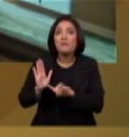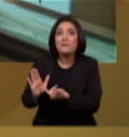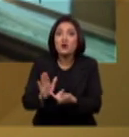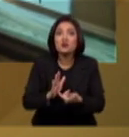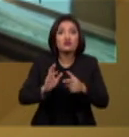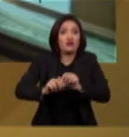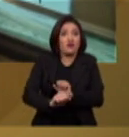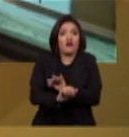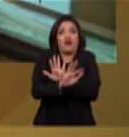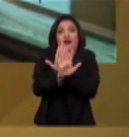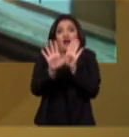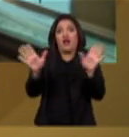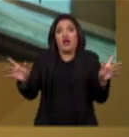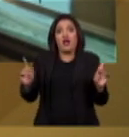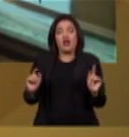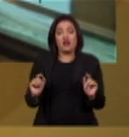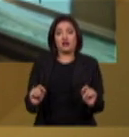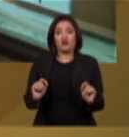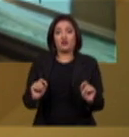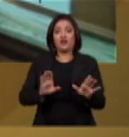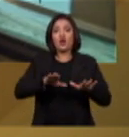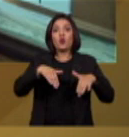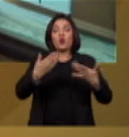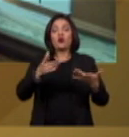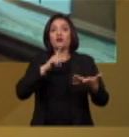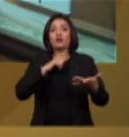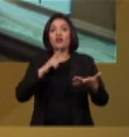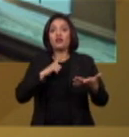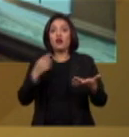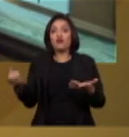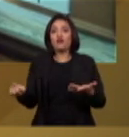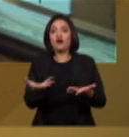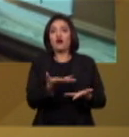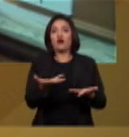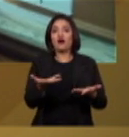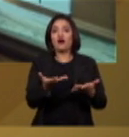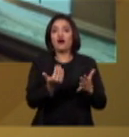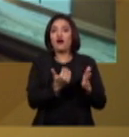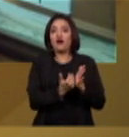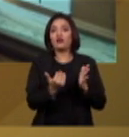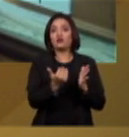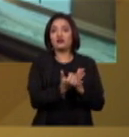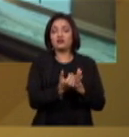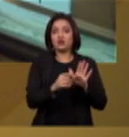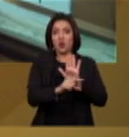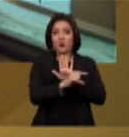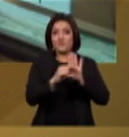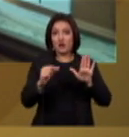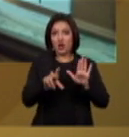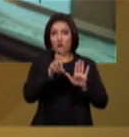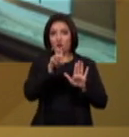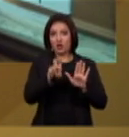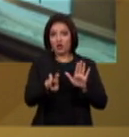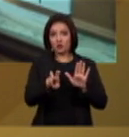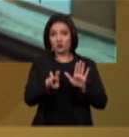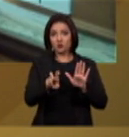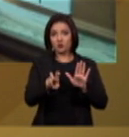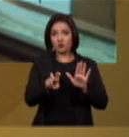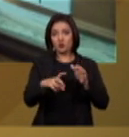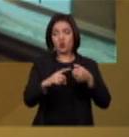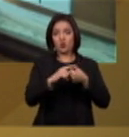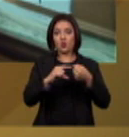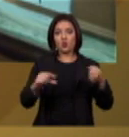explícita ao versar a atualização. O fez no parágrafo 5º